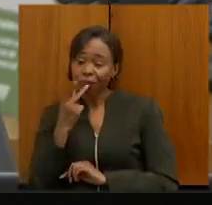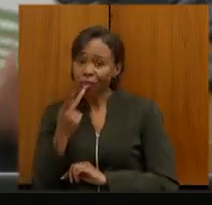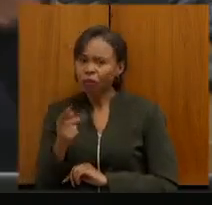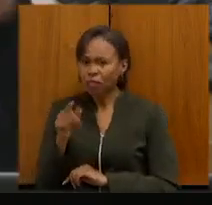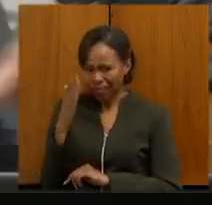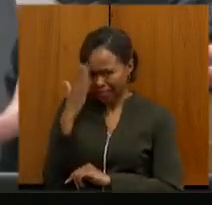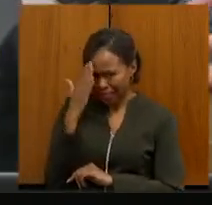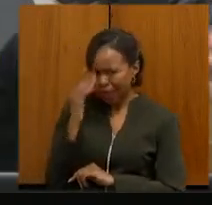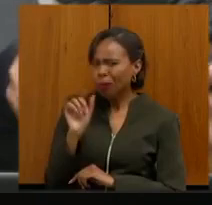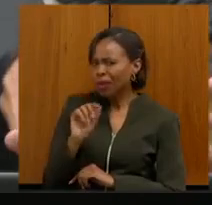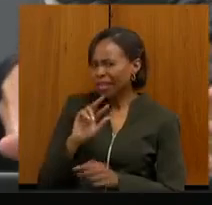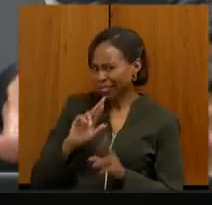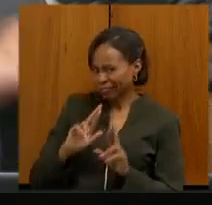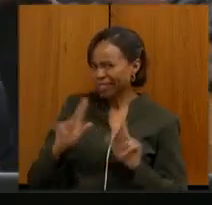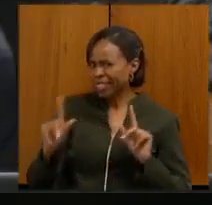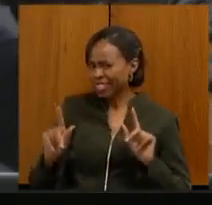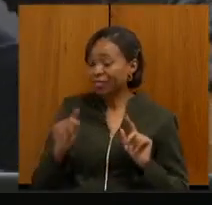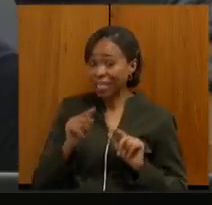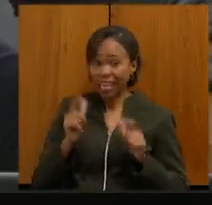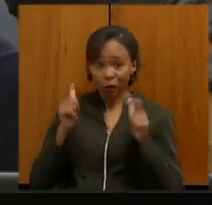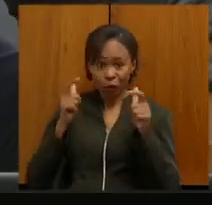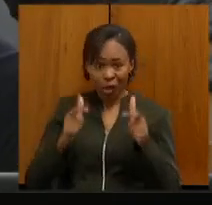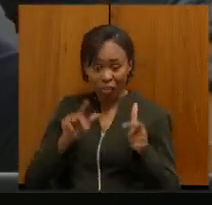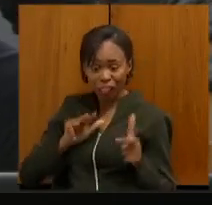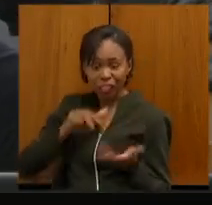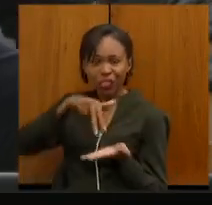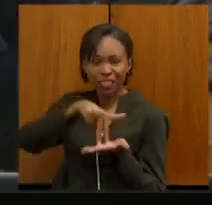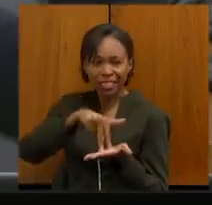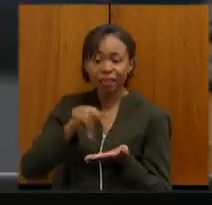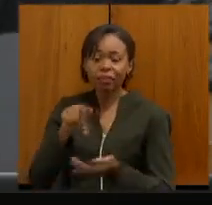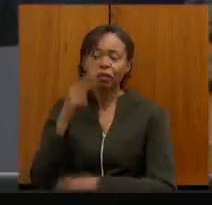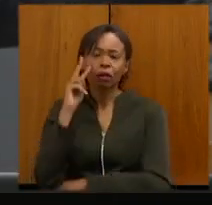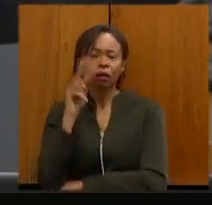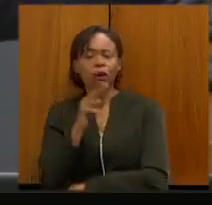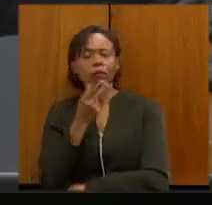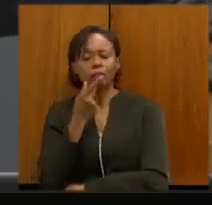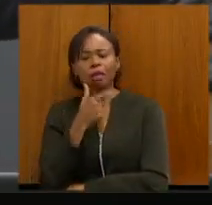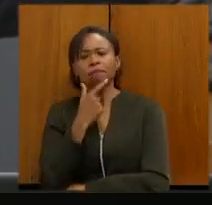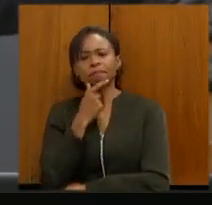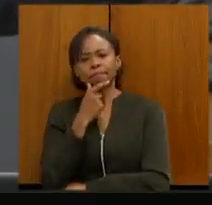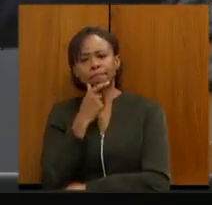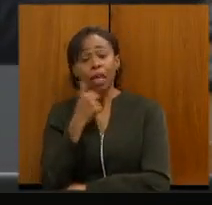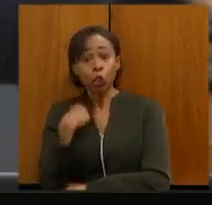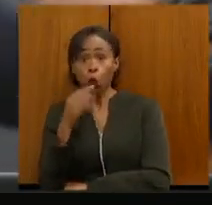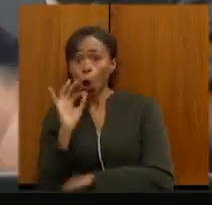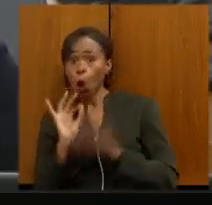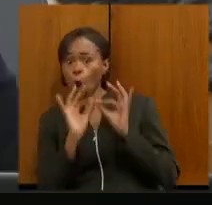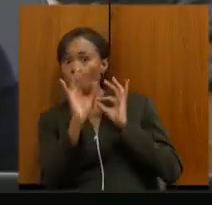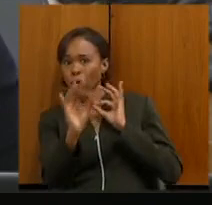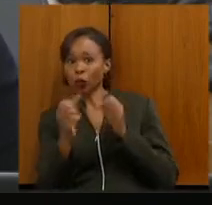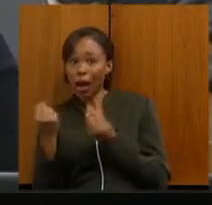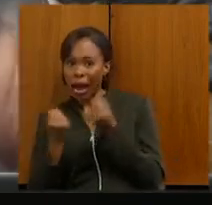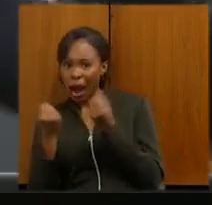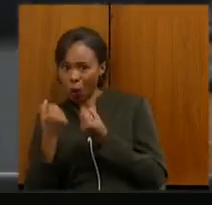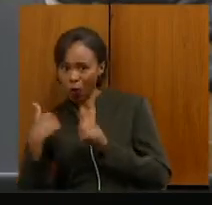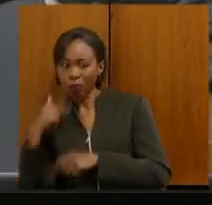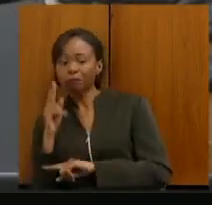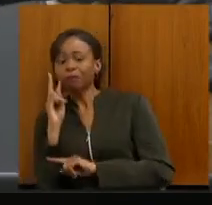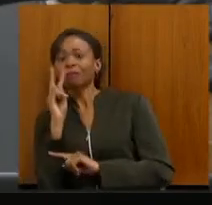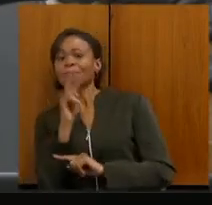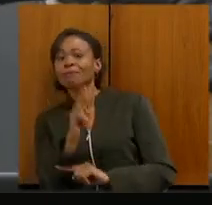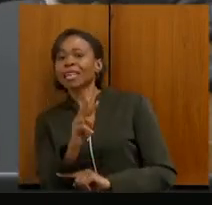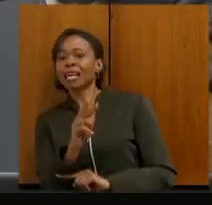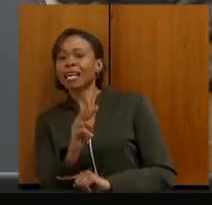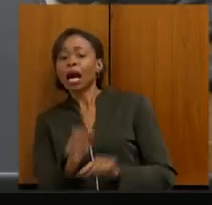diferença é o início quando você chega no lugar seu olho Fala velho eu olhei de longe do carro nunca tinha ido